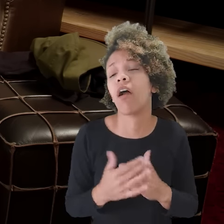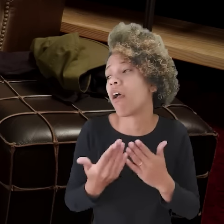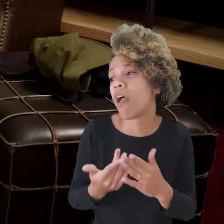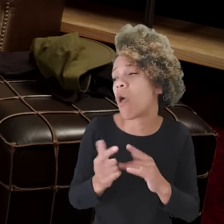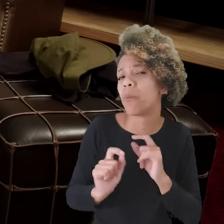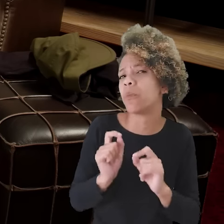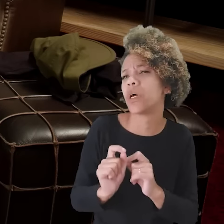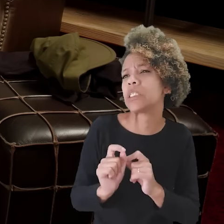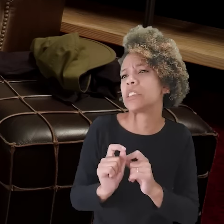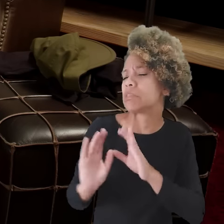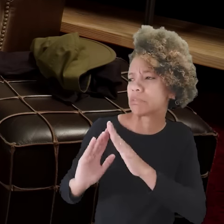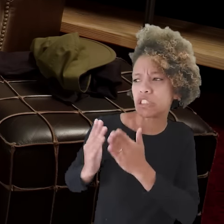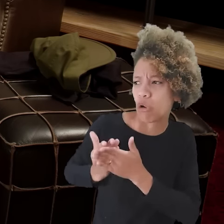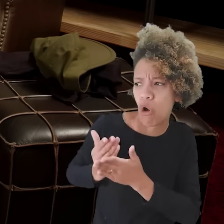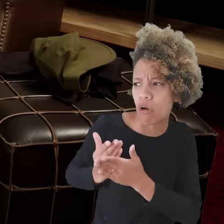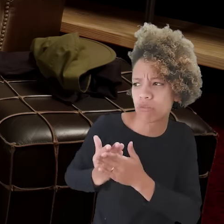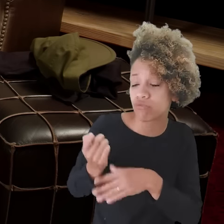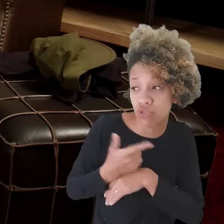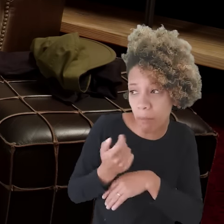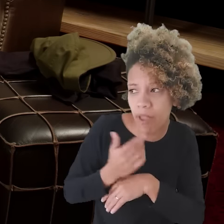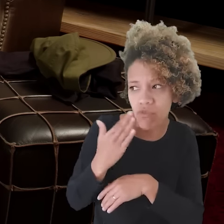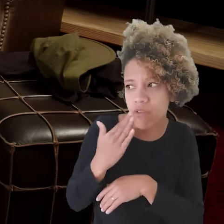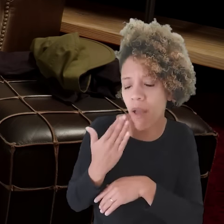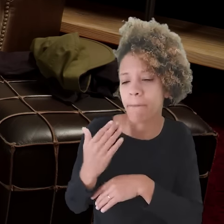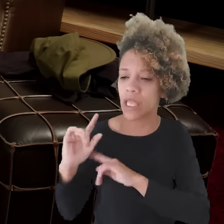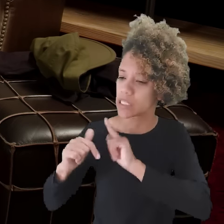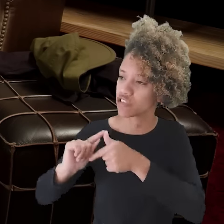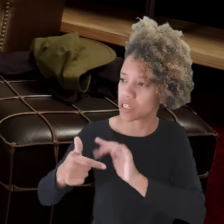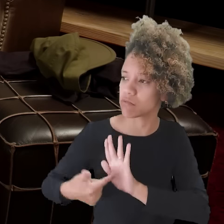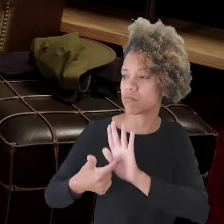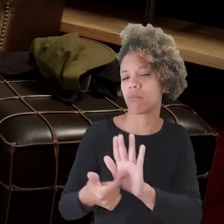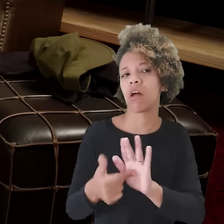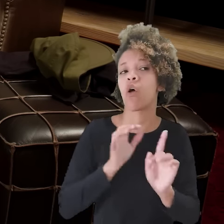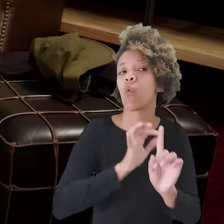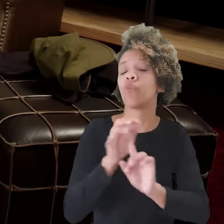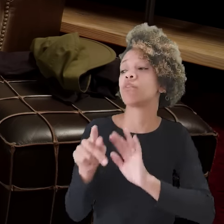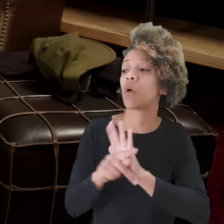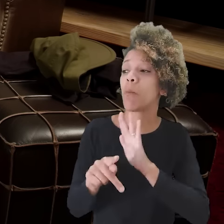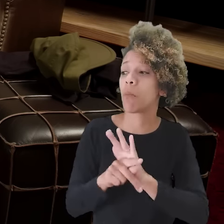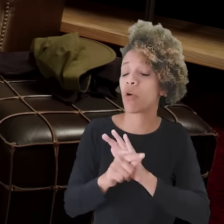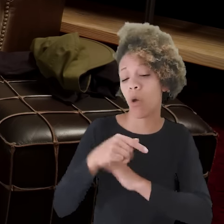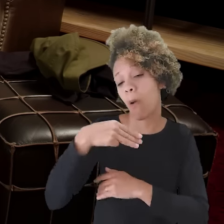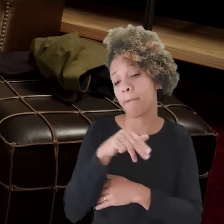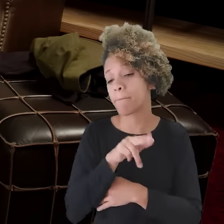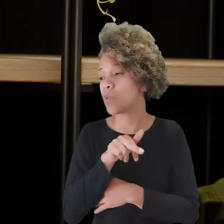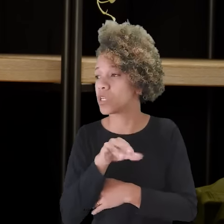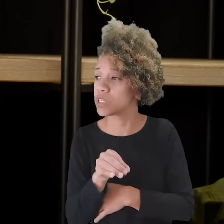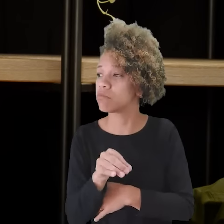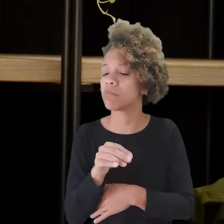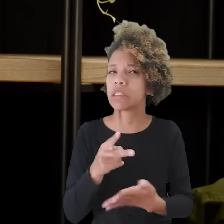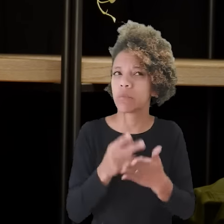é uma questão mais da escola de comédia que essa geração veio sabe talvez uma um pouco de influência do próprio do próprio murilogan que sempre